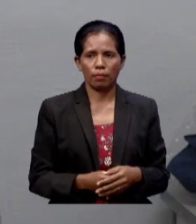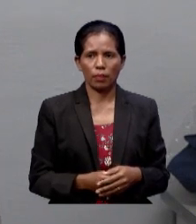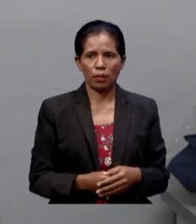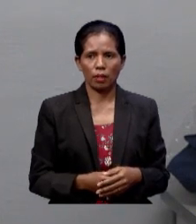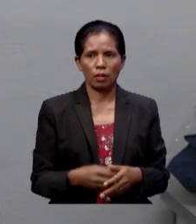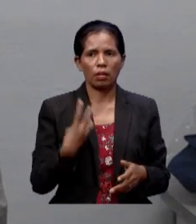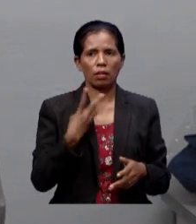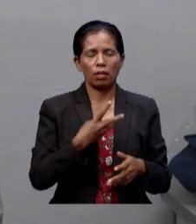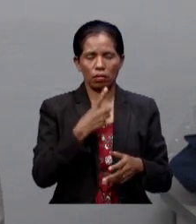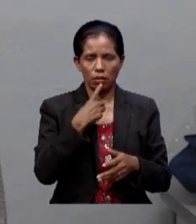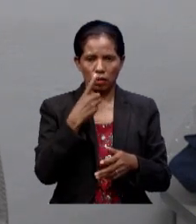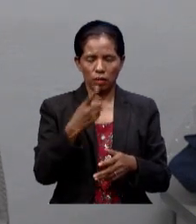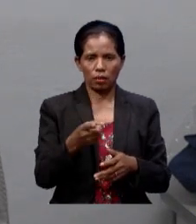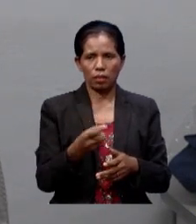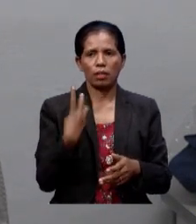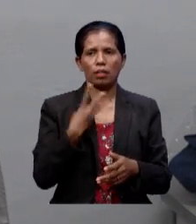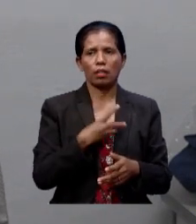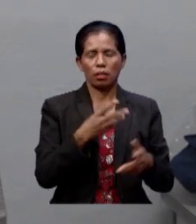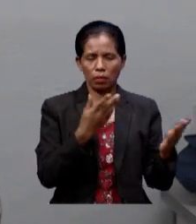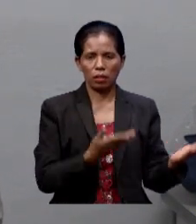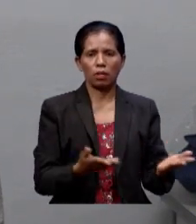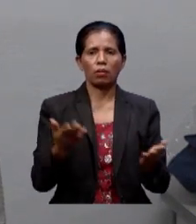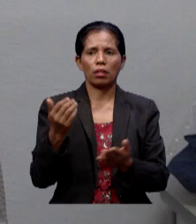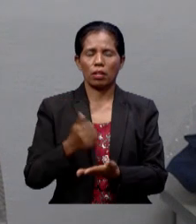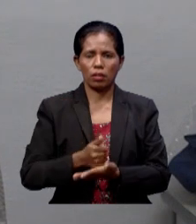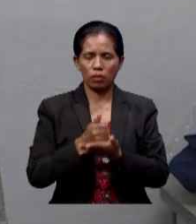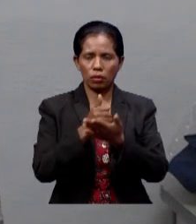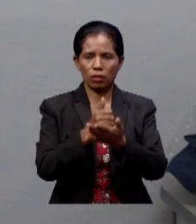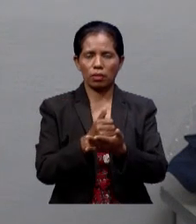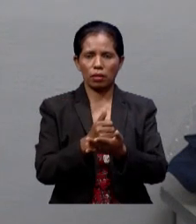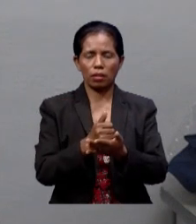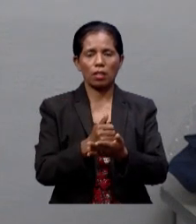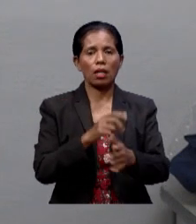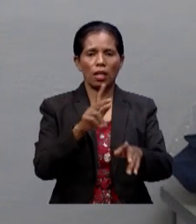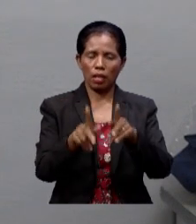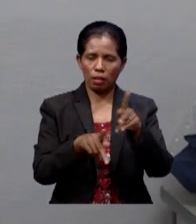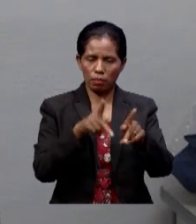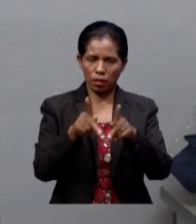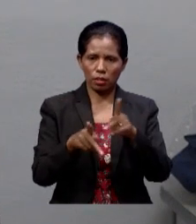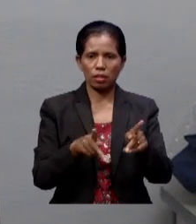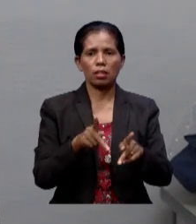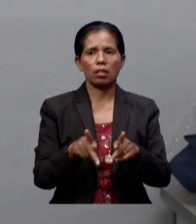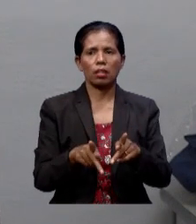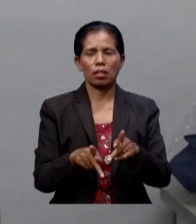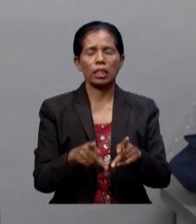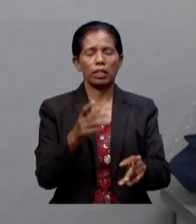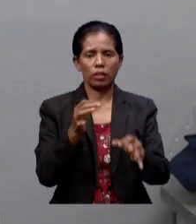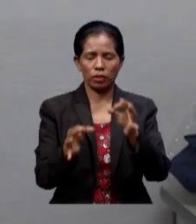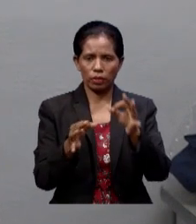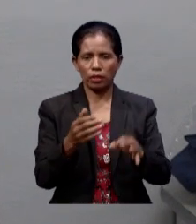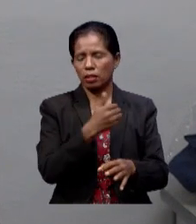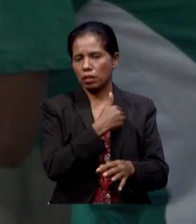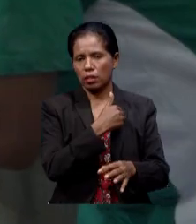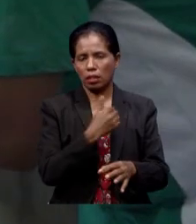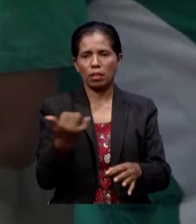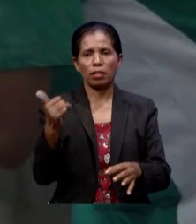solução ainda, que a tabela lori facilita para eleitores serem na vema que carik ser se dá atualiza